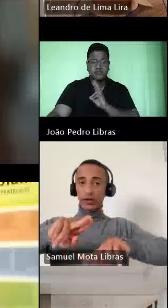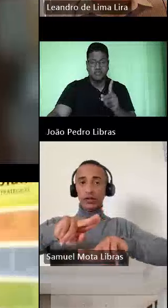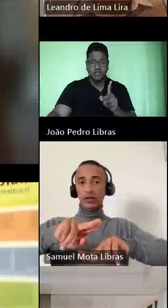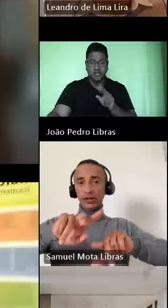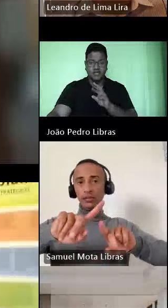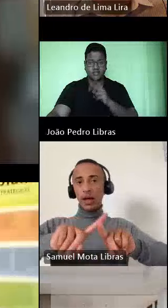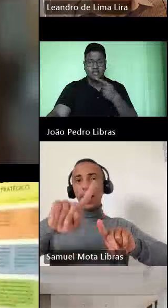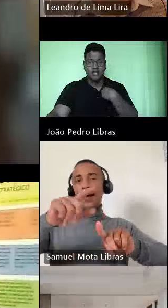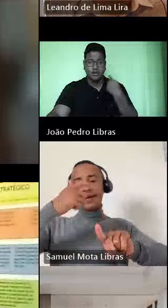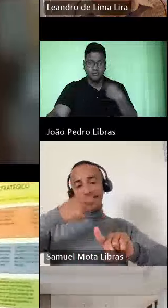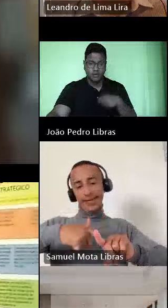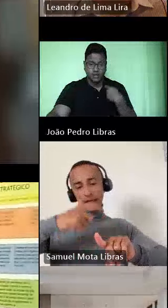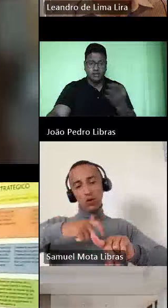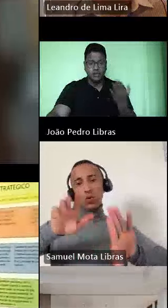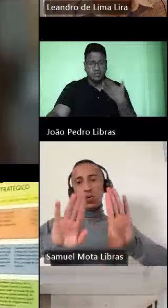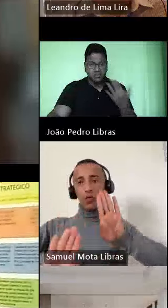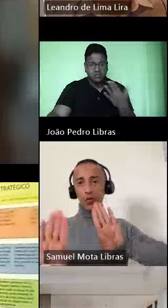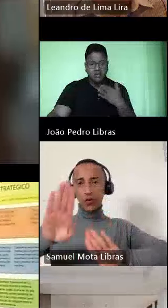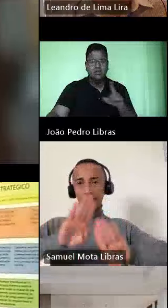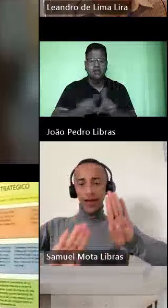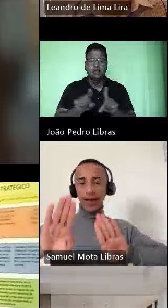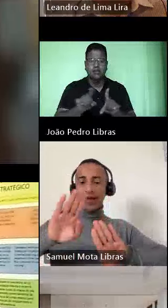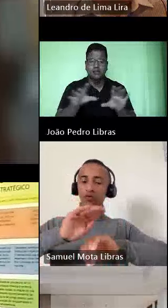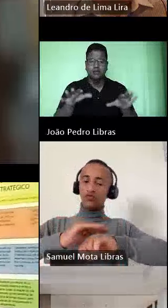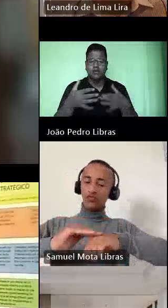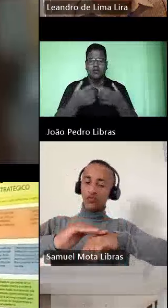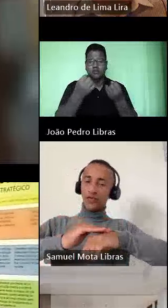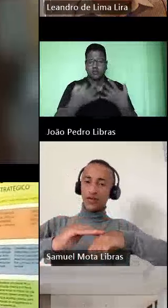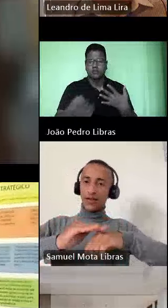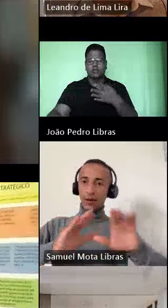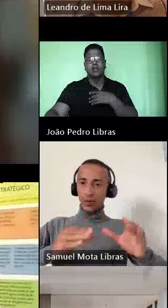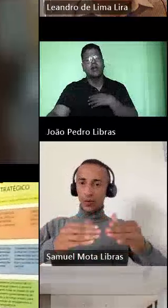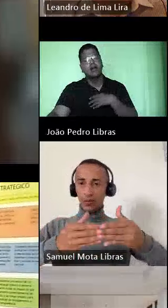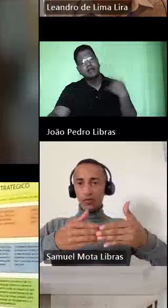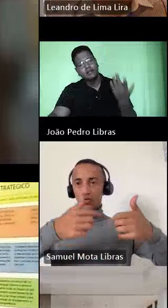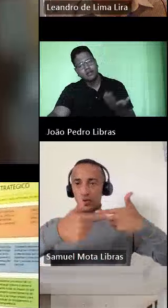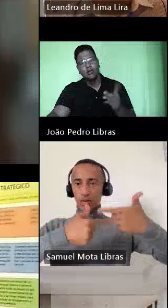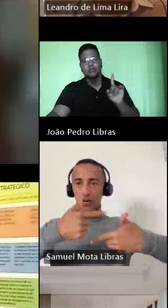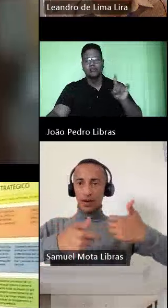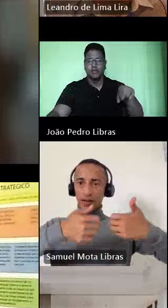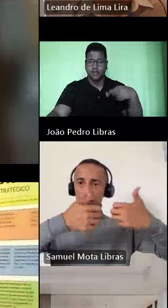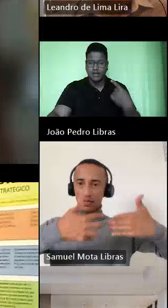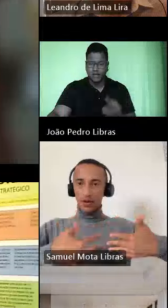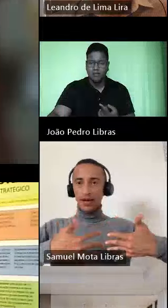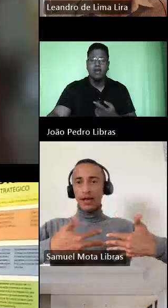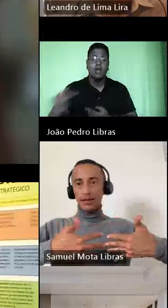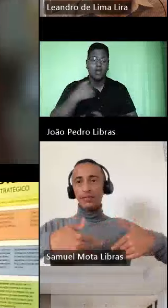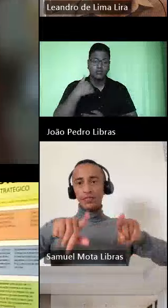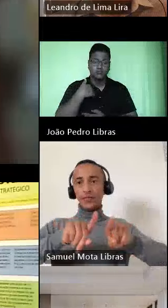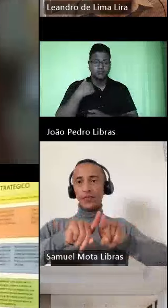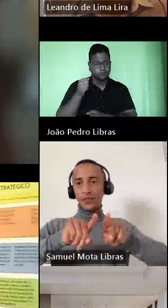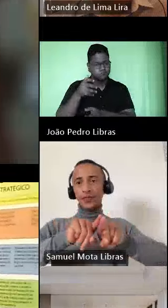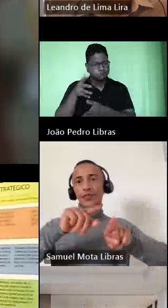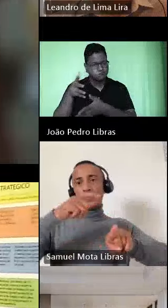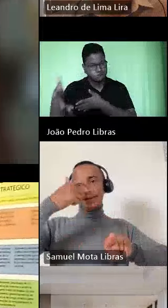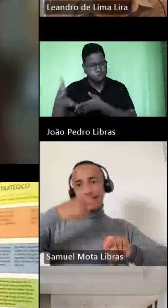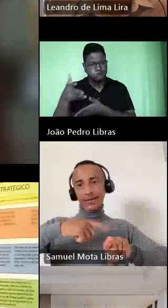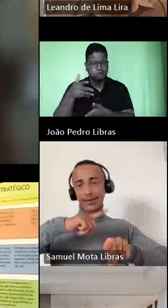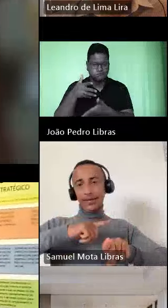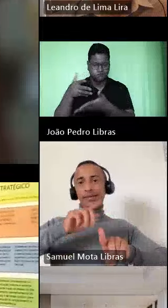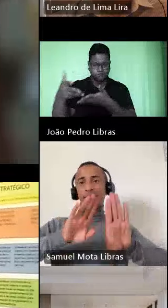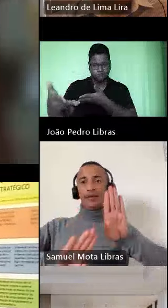cuidado de conversar também com a equipe explicar E aí e tem e depois a gente né E ouço também tem essa E aí é de parte a parte a